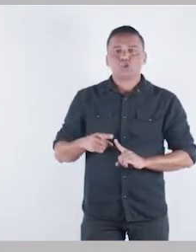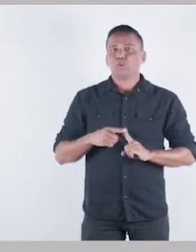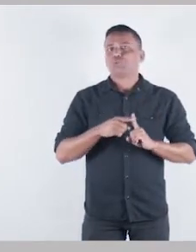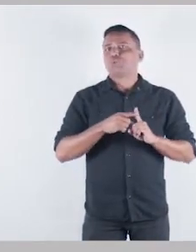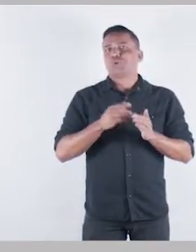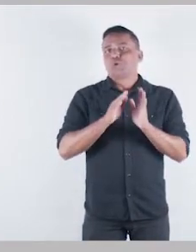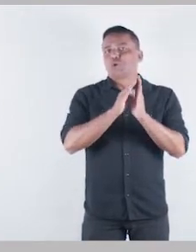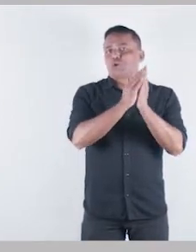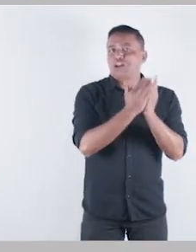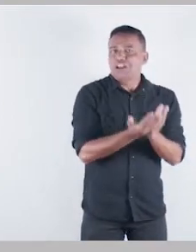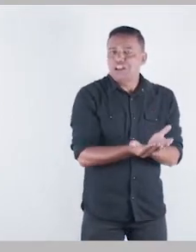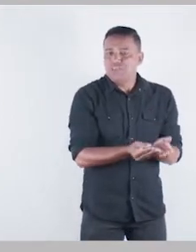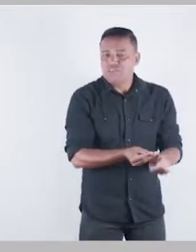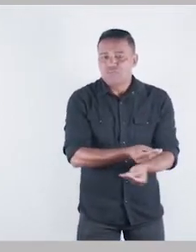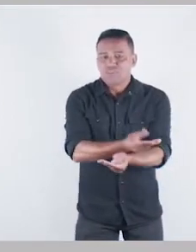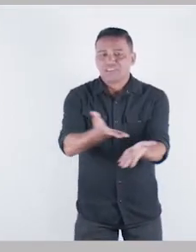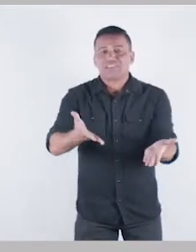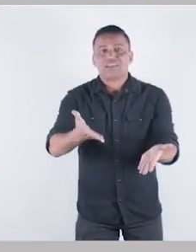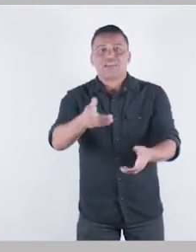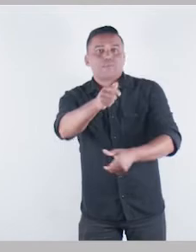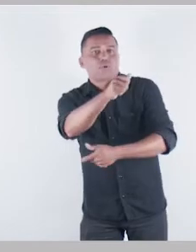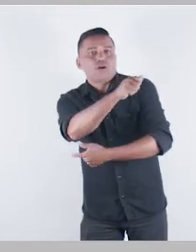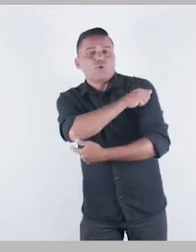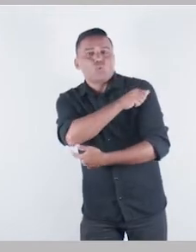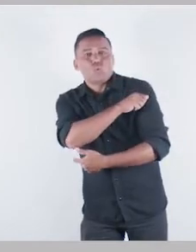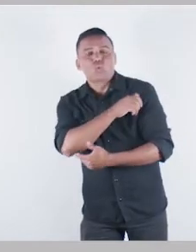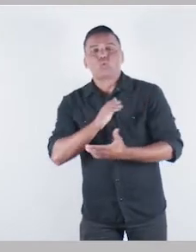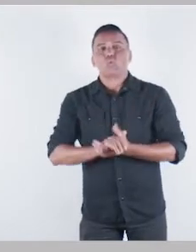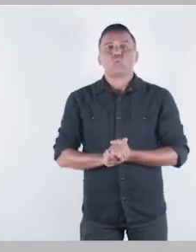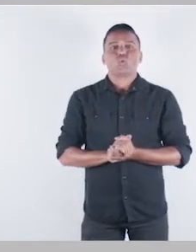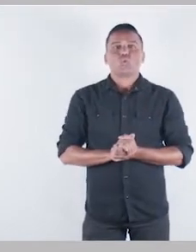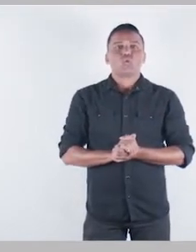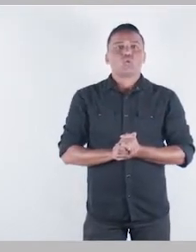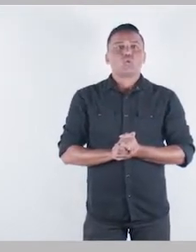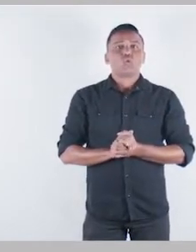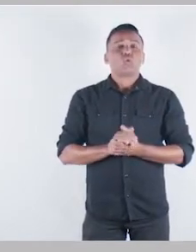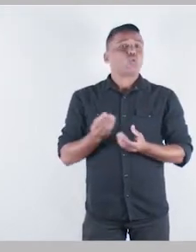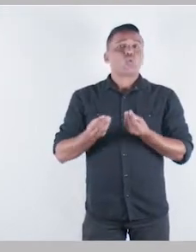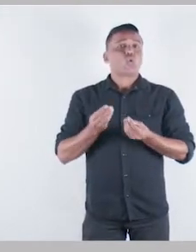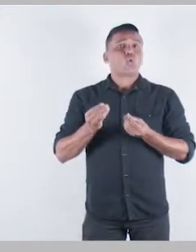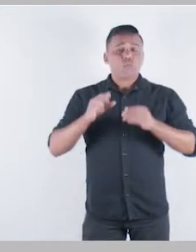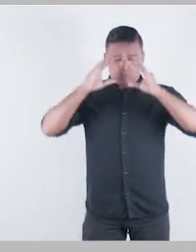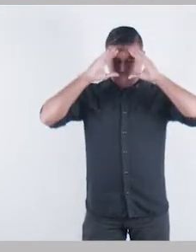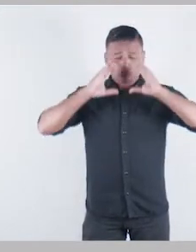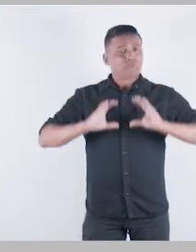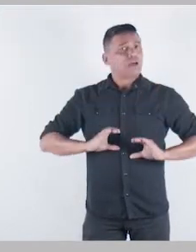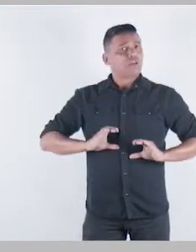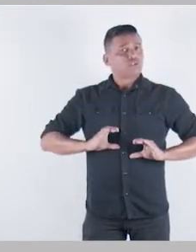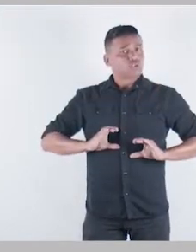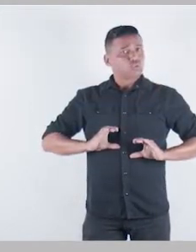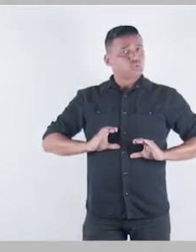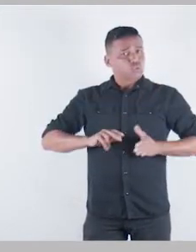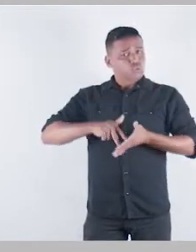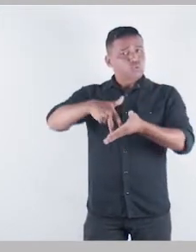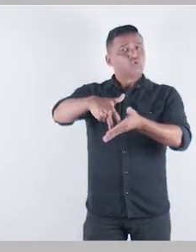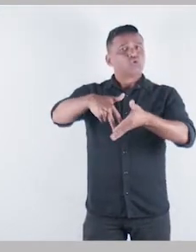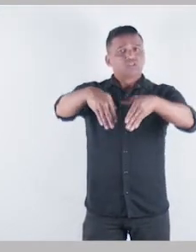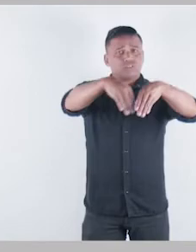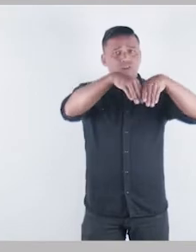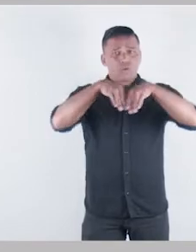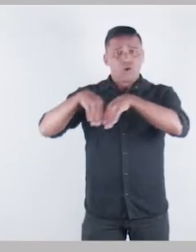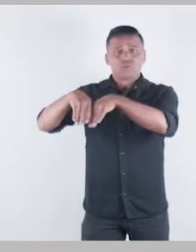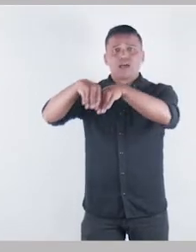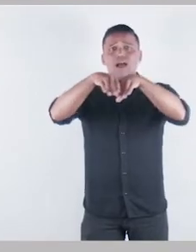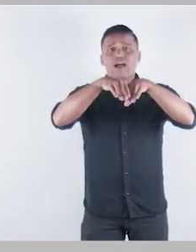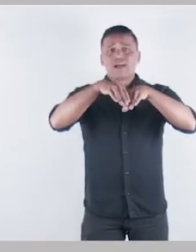seu aluno, o tipo de práticas, né, de construção da igualdade, de superação do racismo que ele